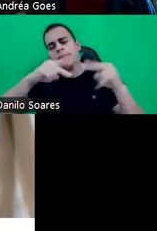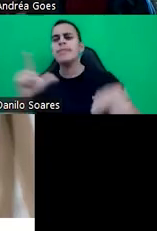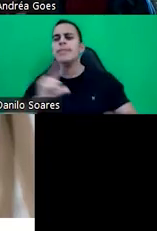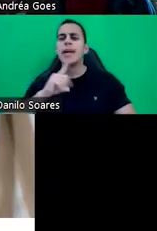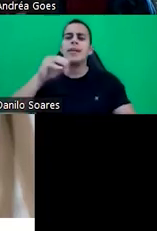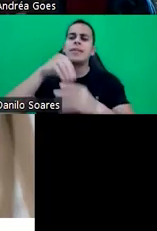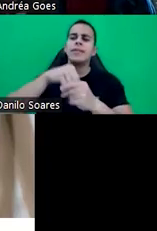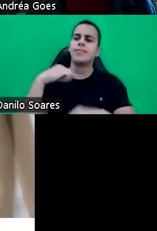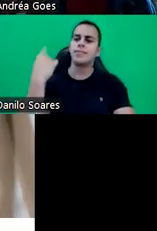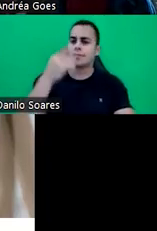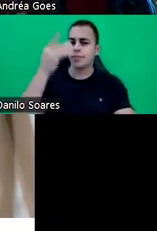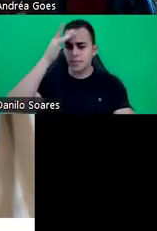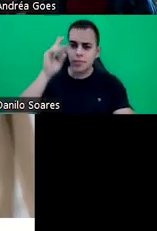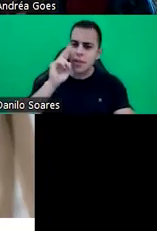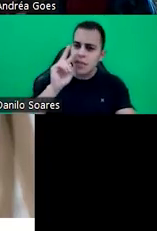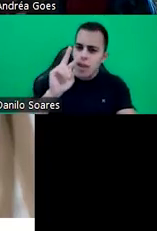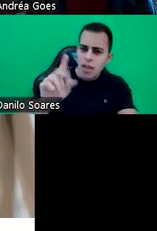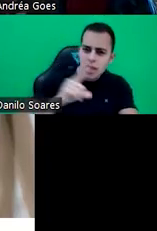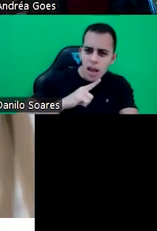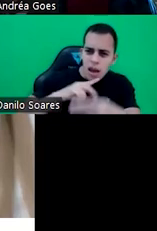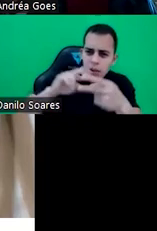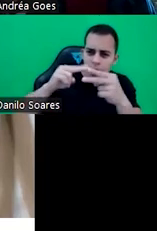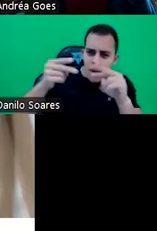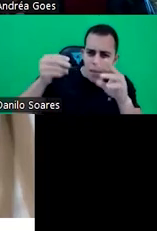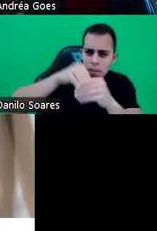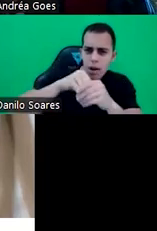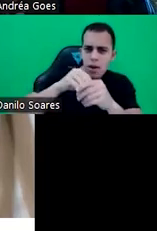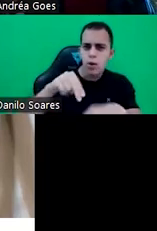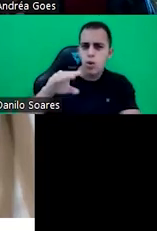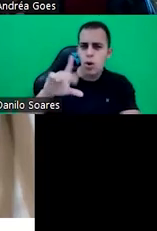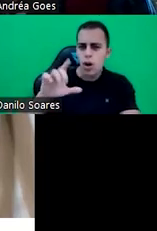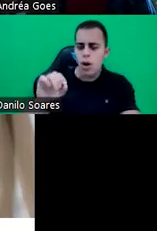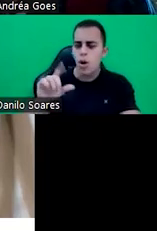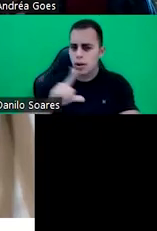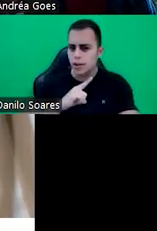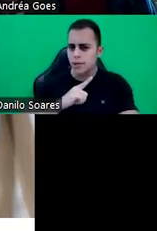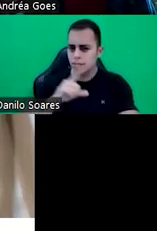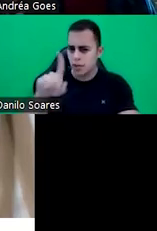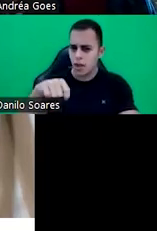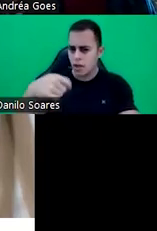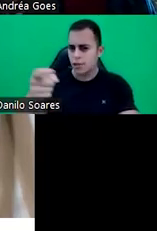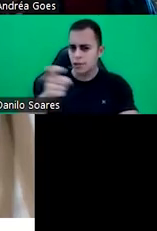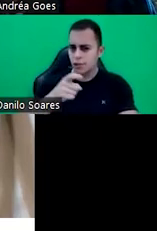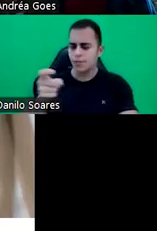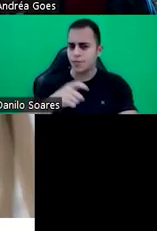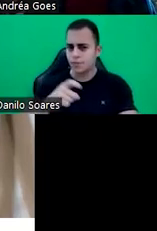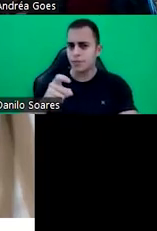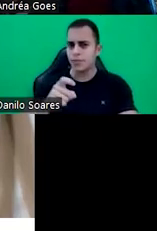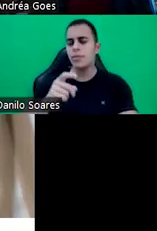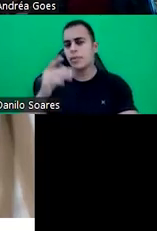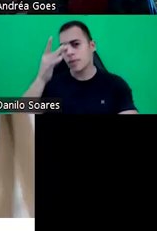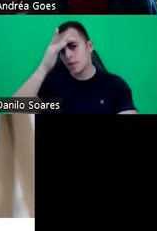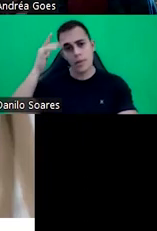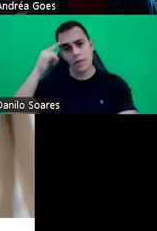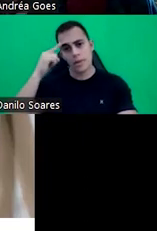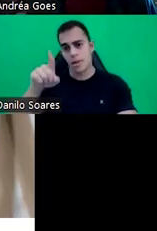todo mundo vê, esse xizinho aqui, que está aqui dentro do núcleo, representando o núcleo, o X? Então, os alunos acham que isso daqui é o DNA